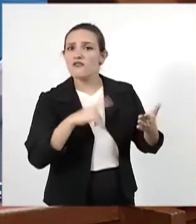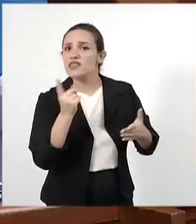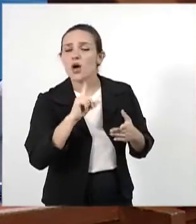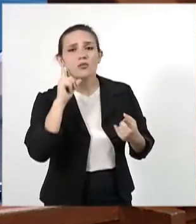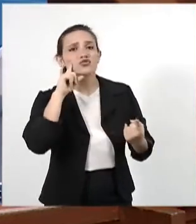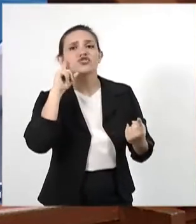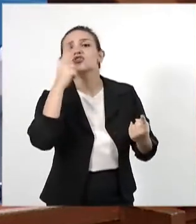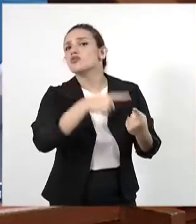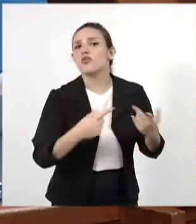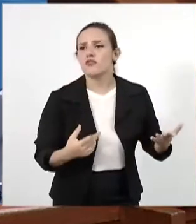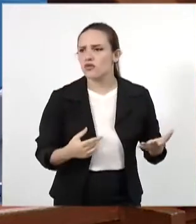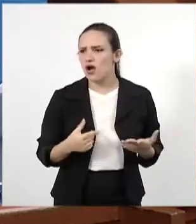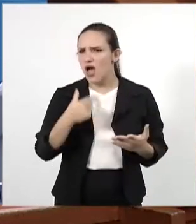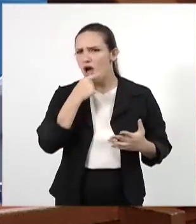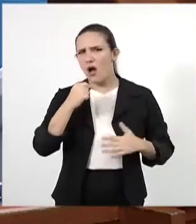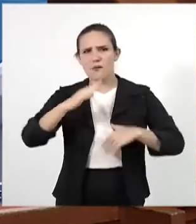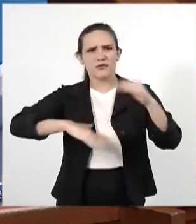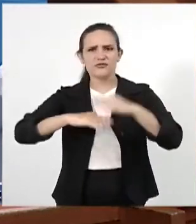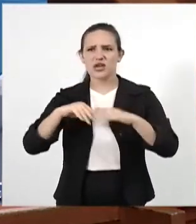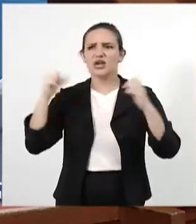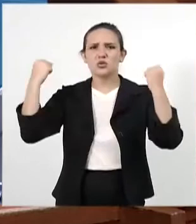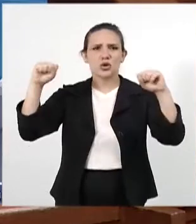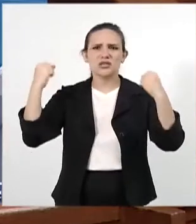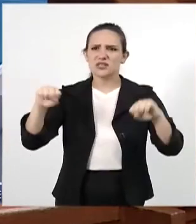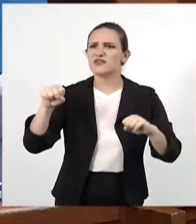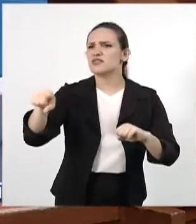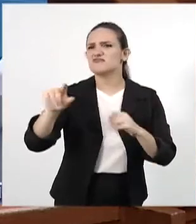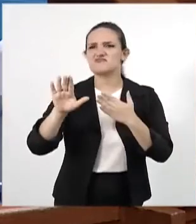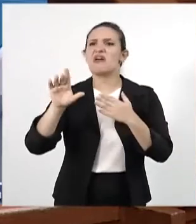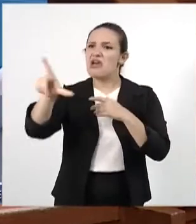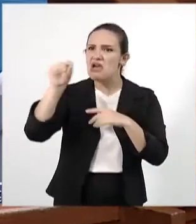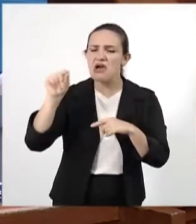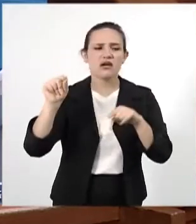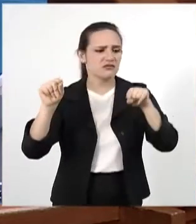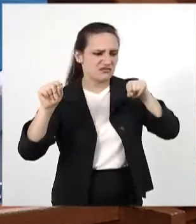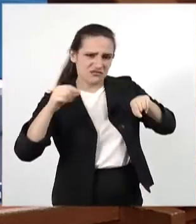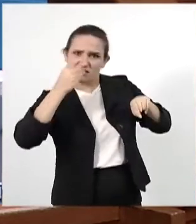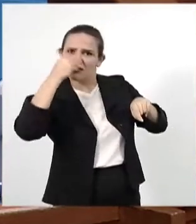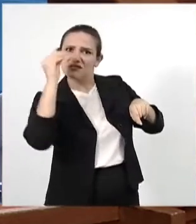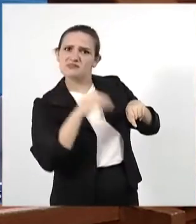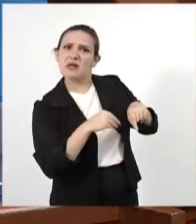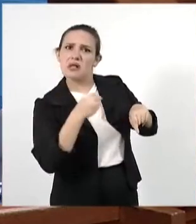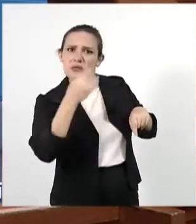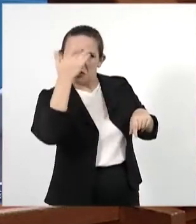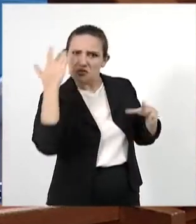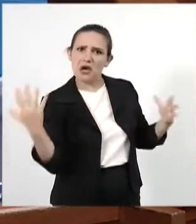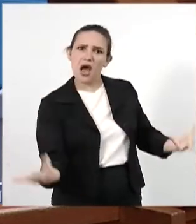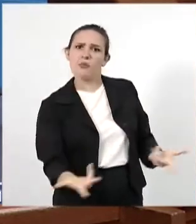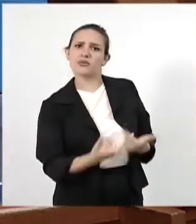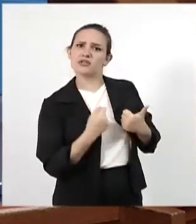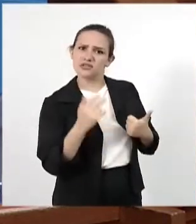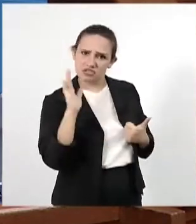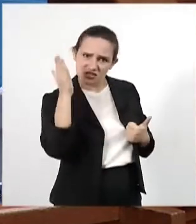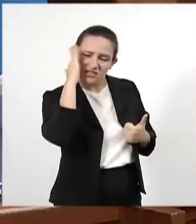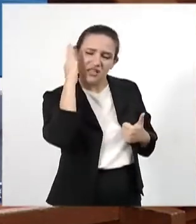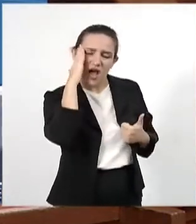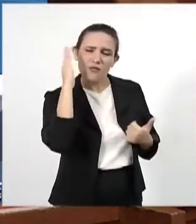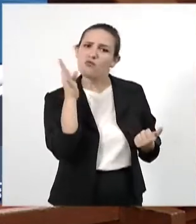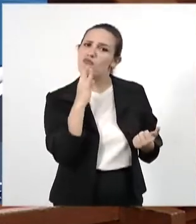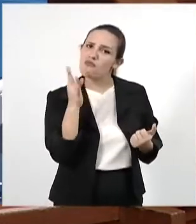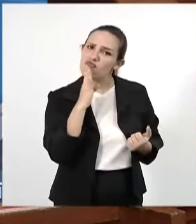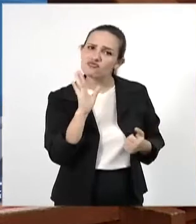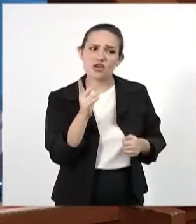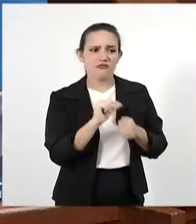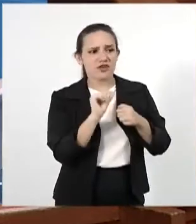judô, de taekwondo, deixando fora campeões com grande experiência e já tecnicamente preparados, porque realizam